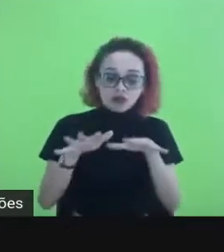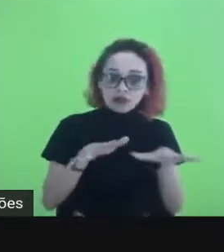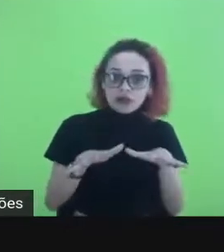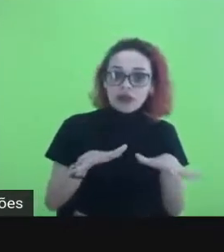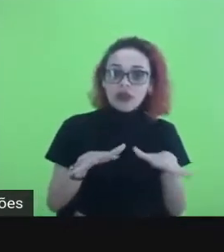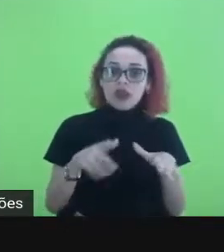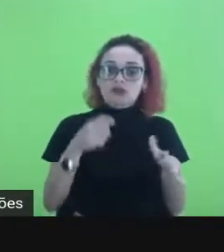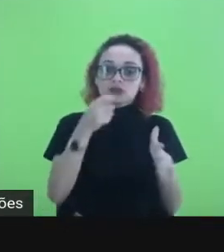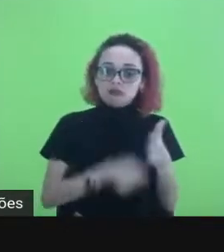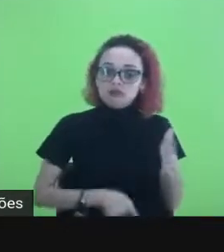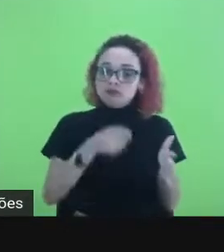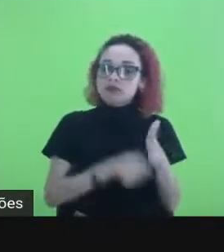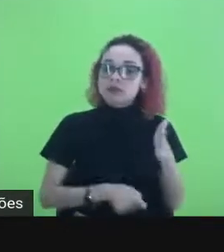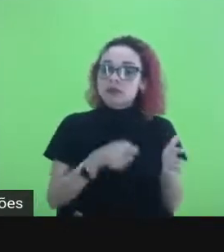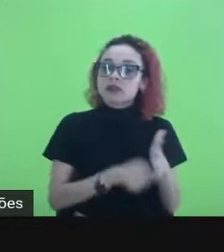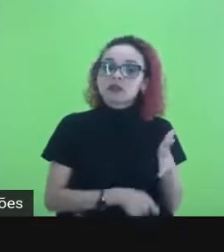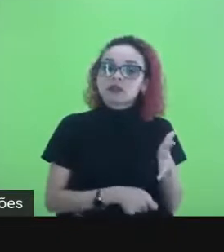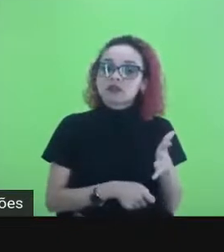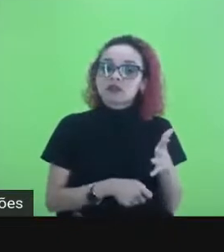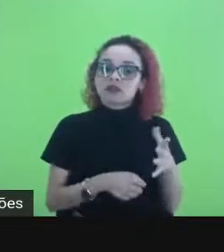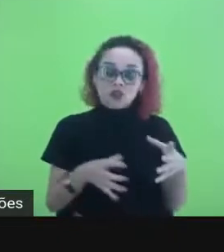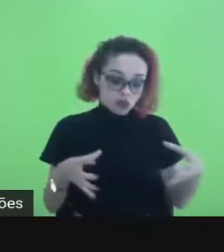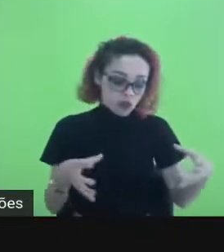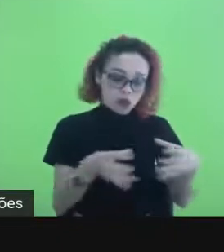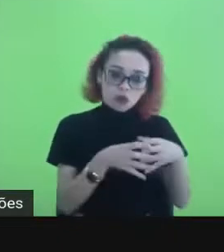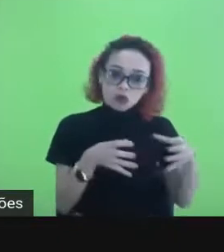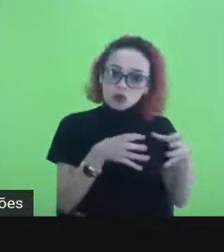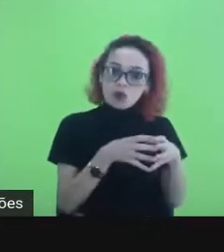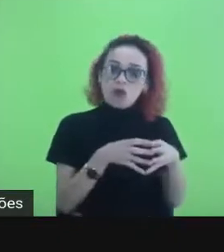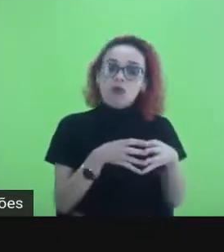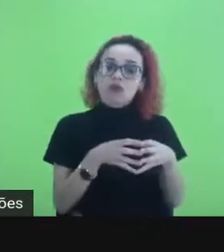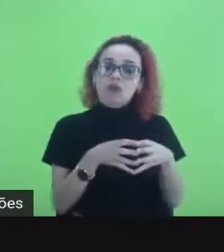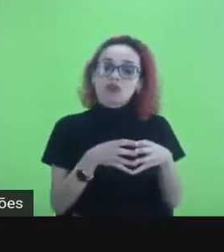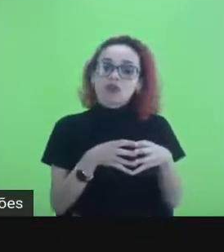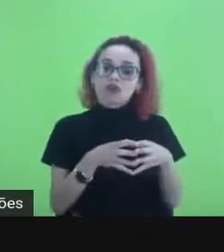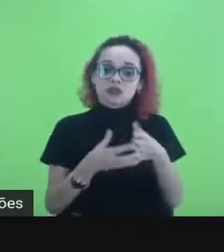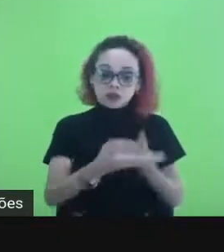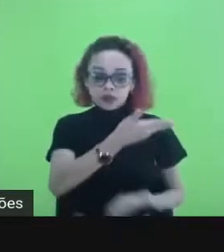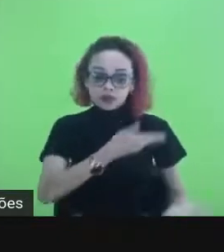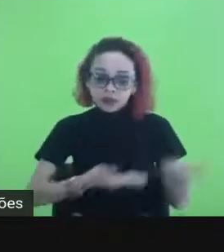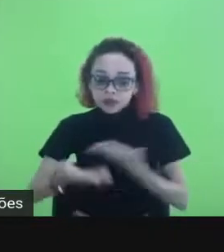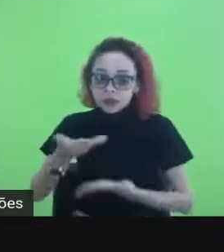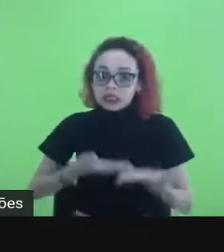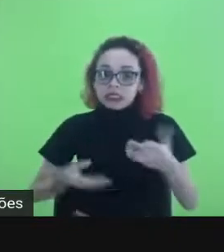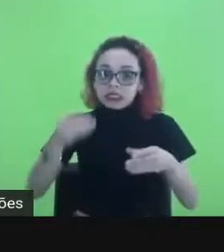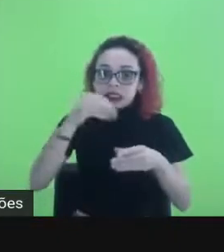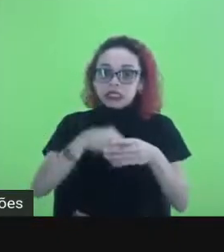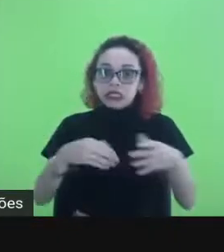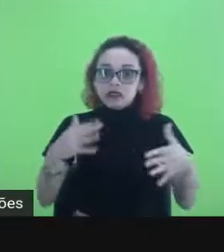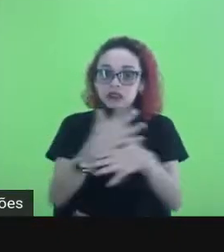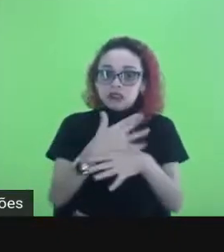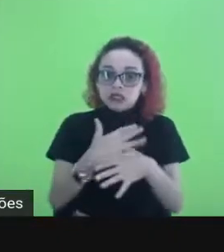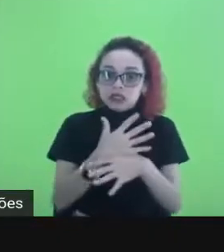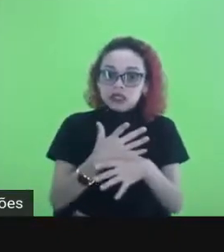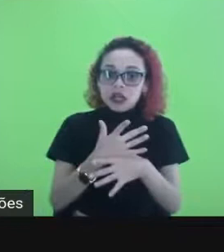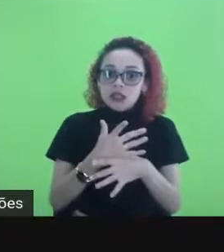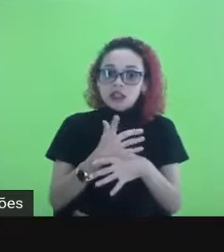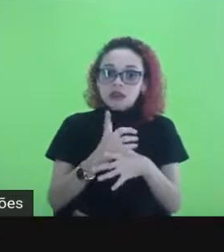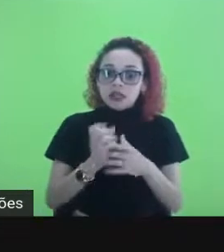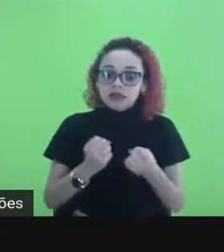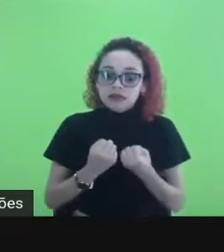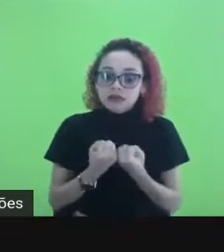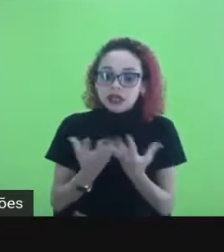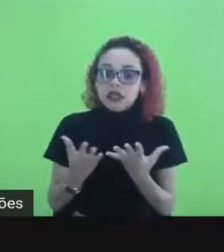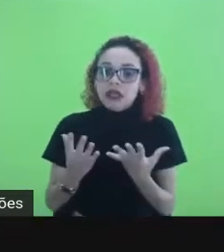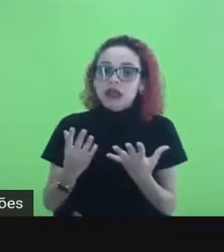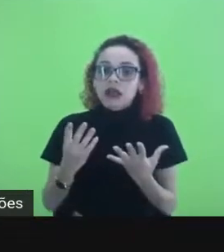lutas, que coletivos, grupos que se articulam dentro do território para promover, de fato, o